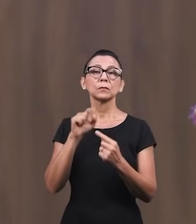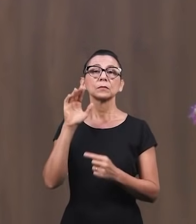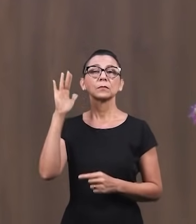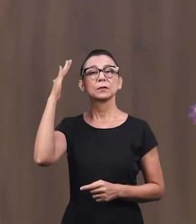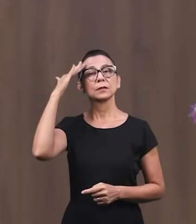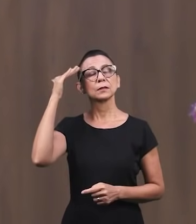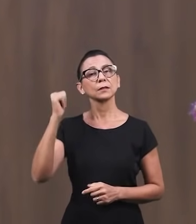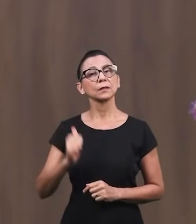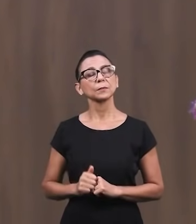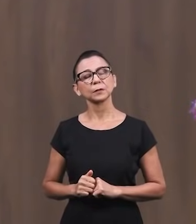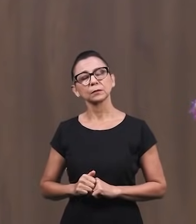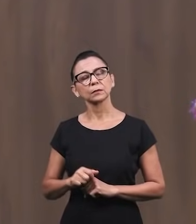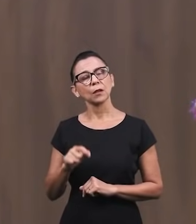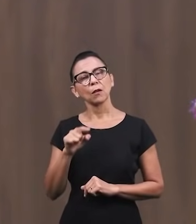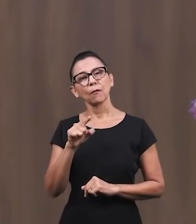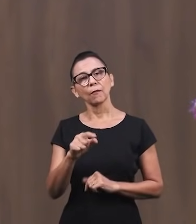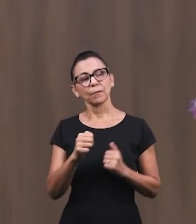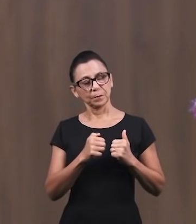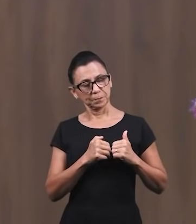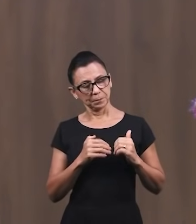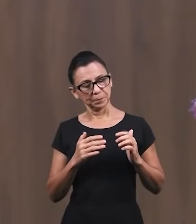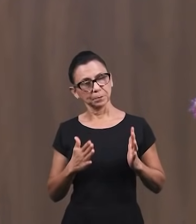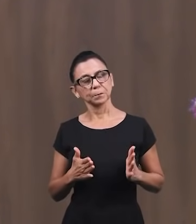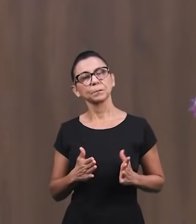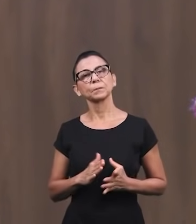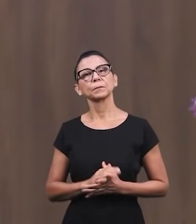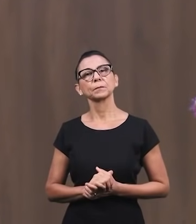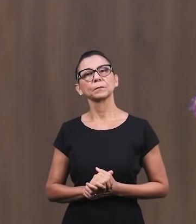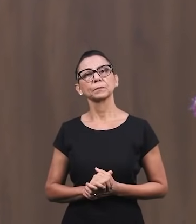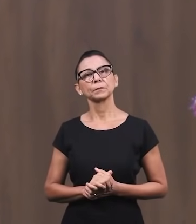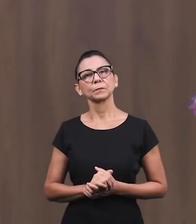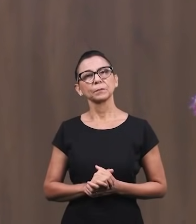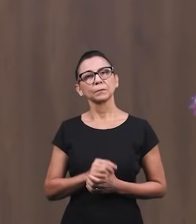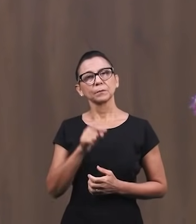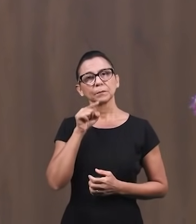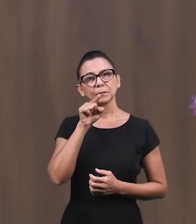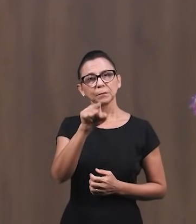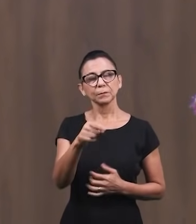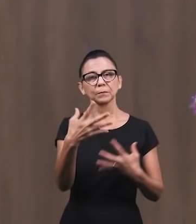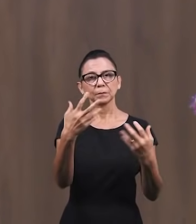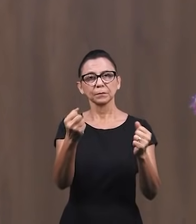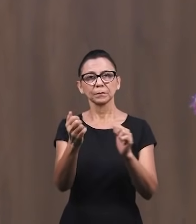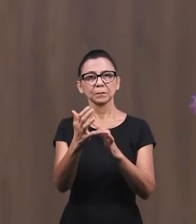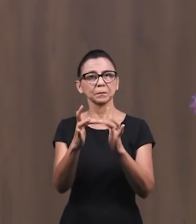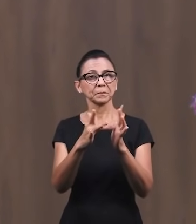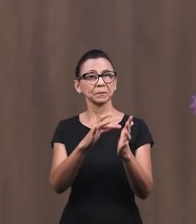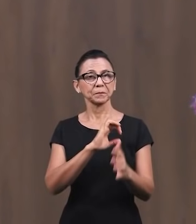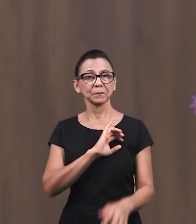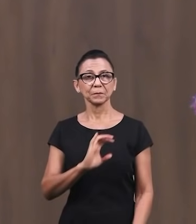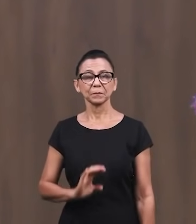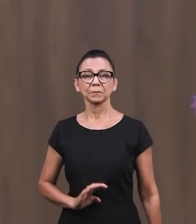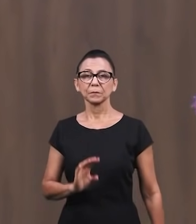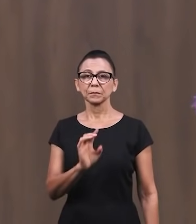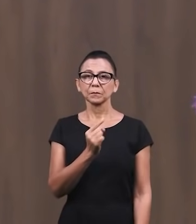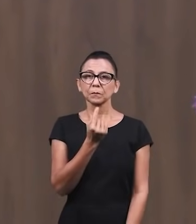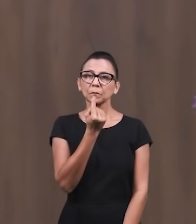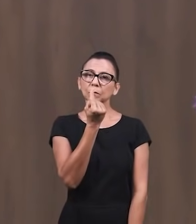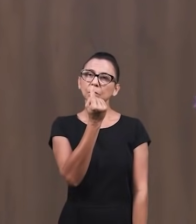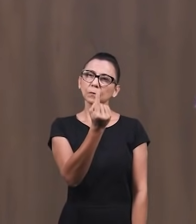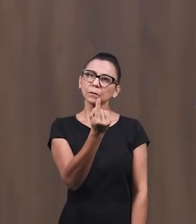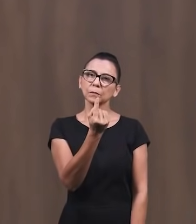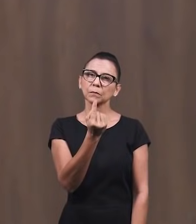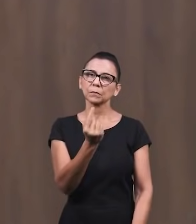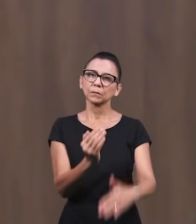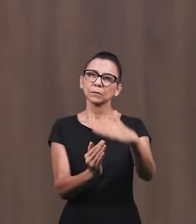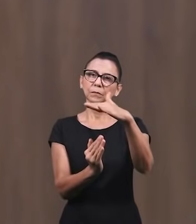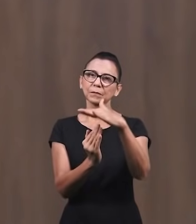desta mensagem? É que você abra o seu coração e que você aceite o Senhor Jesus como seu